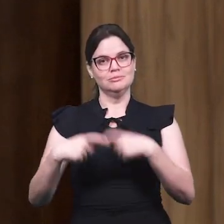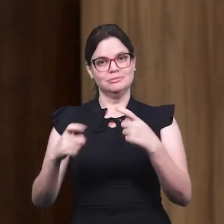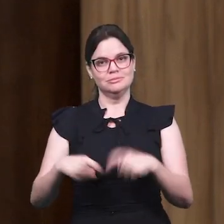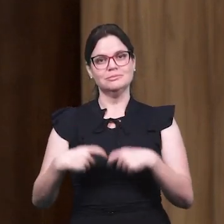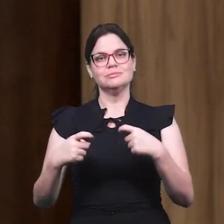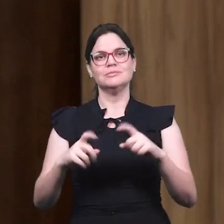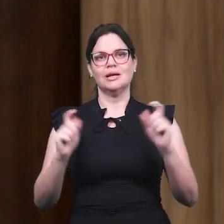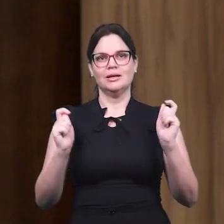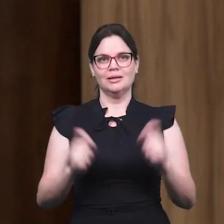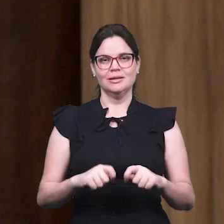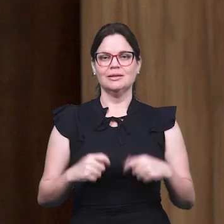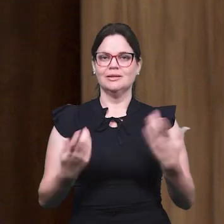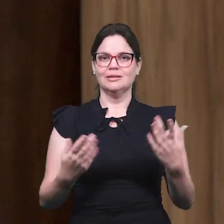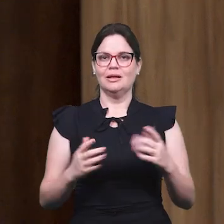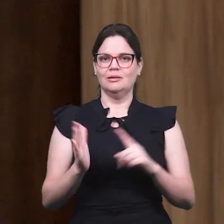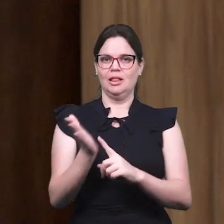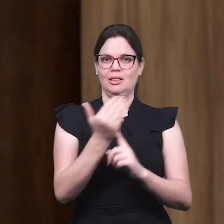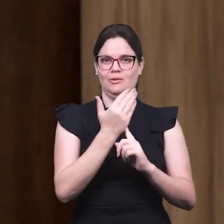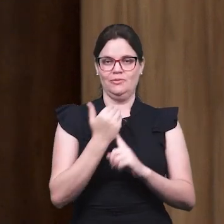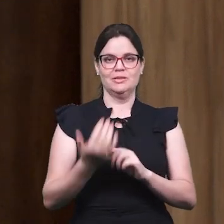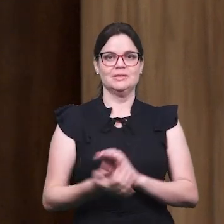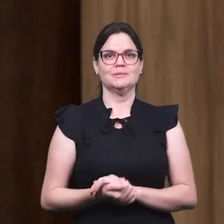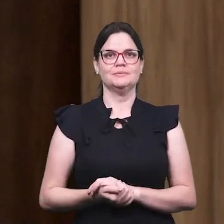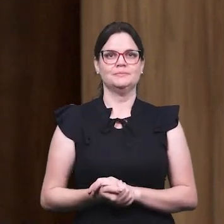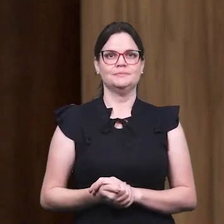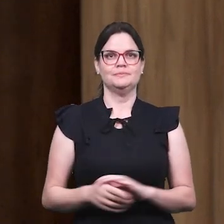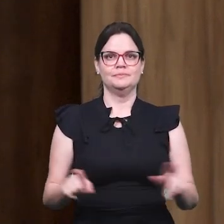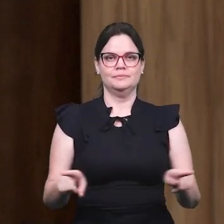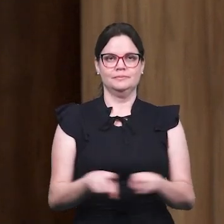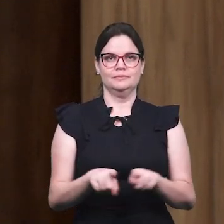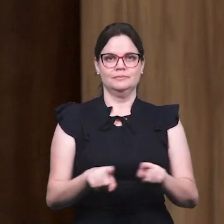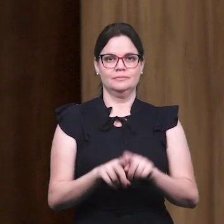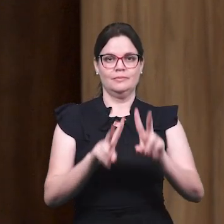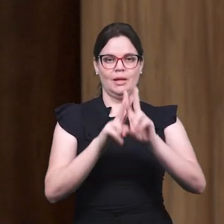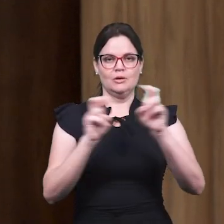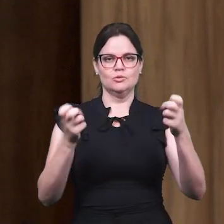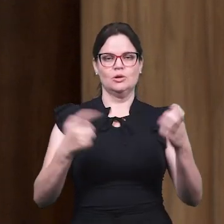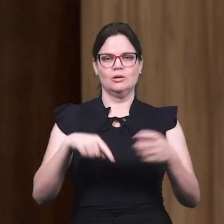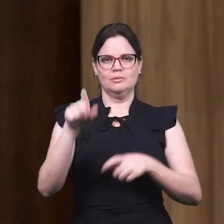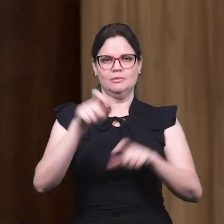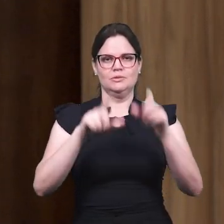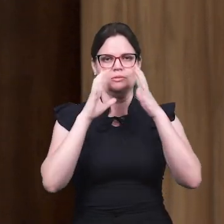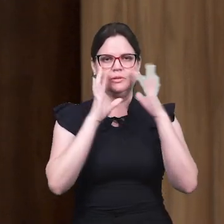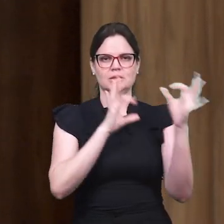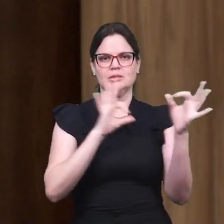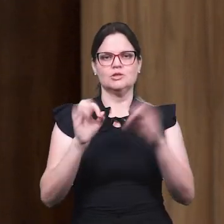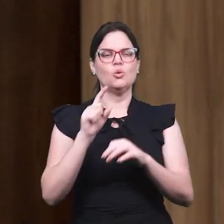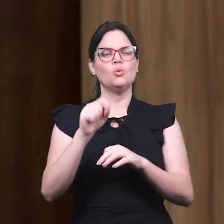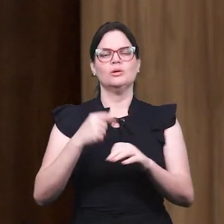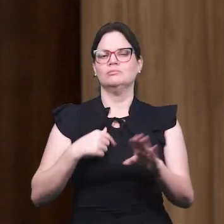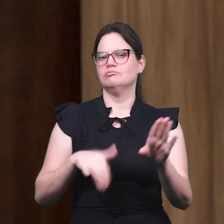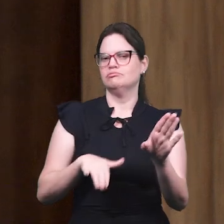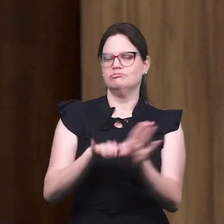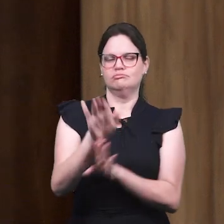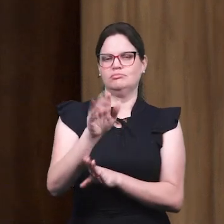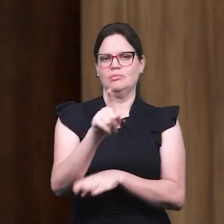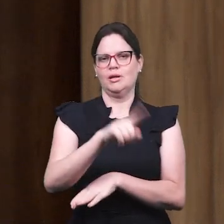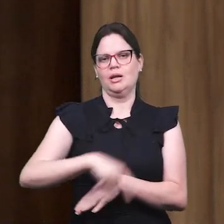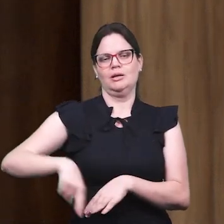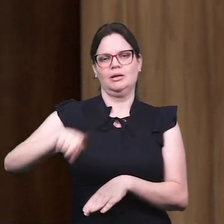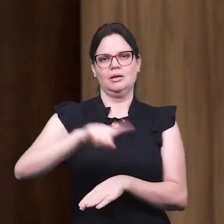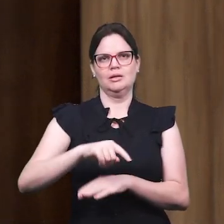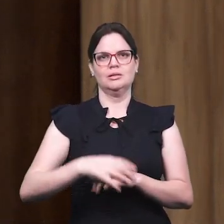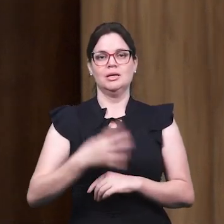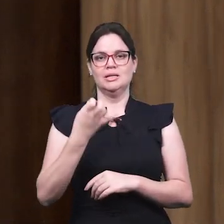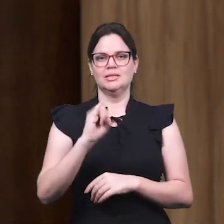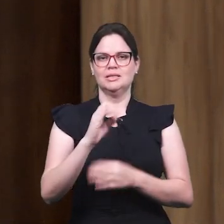trazendo uma grande inovação. E em relação para o nosso agora telespectador, o que o senhor poderia recomendar para